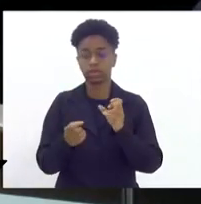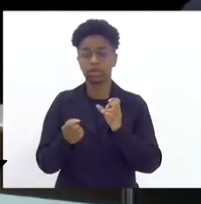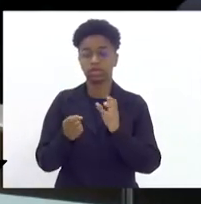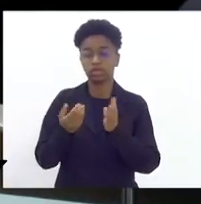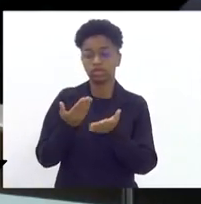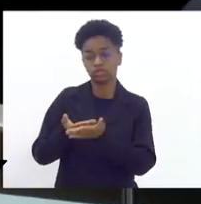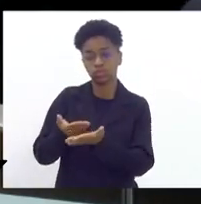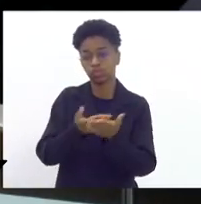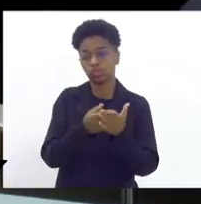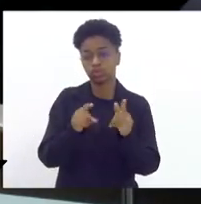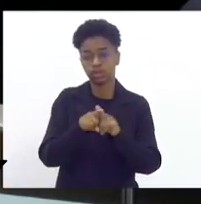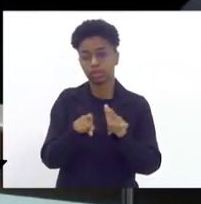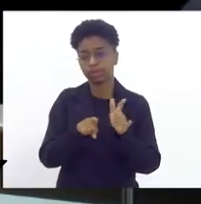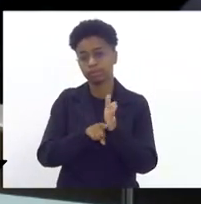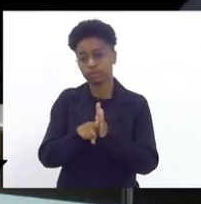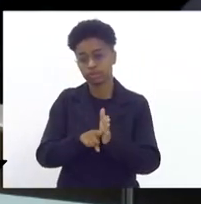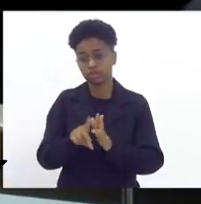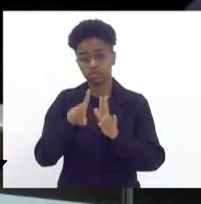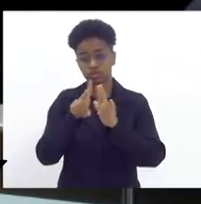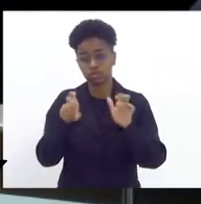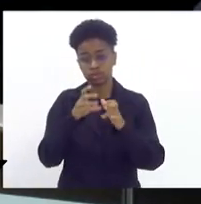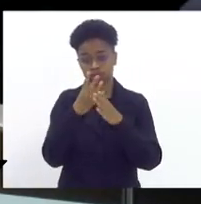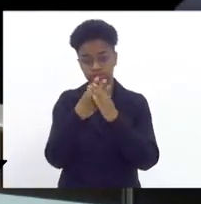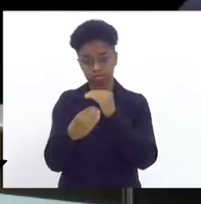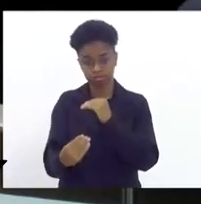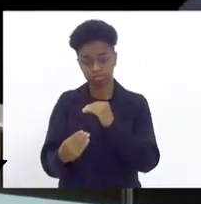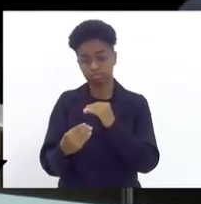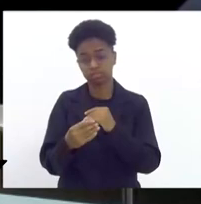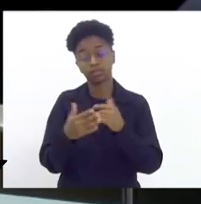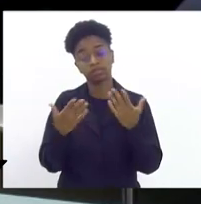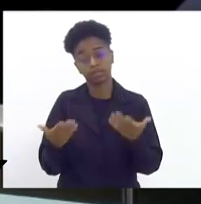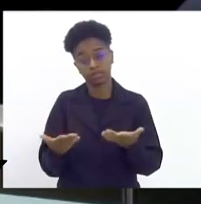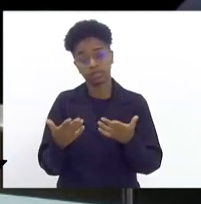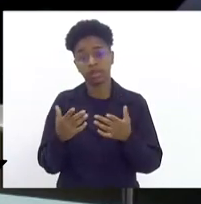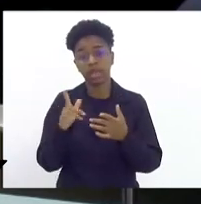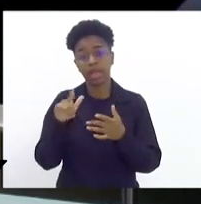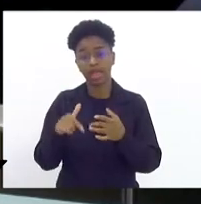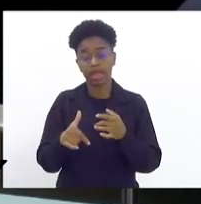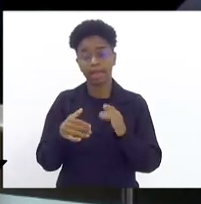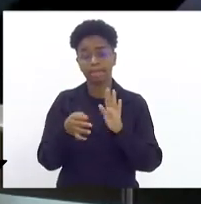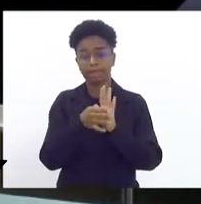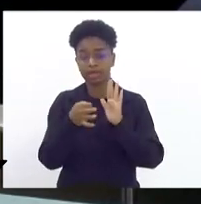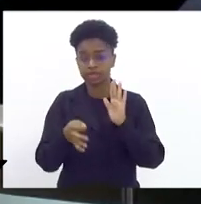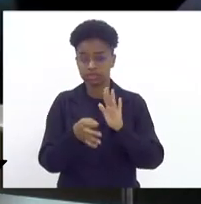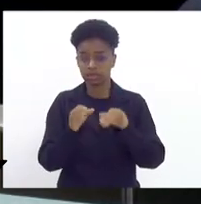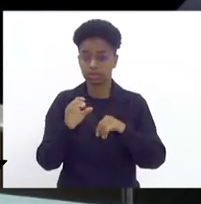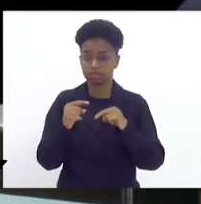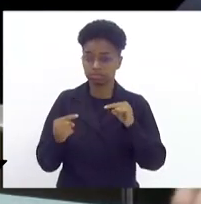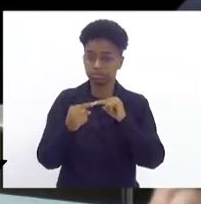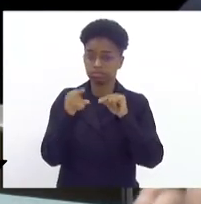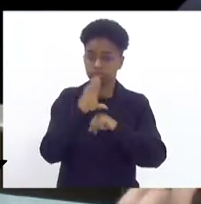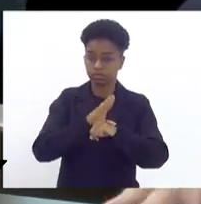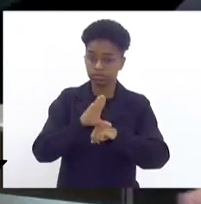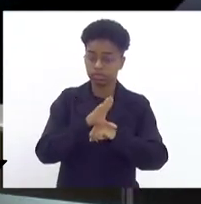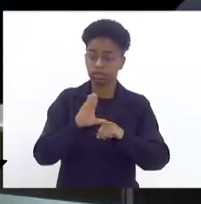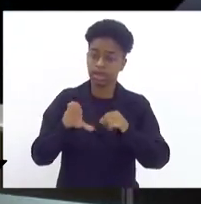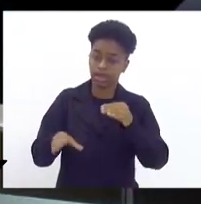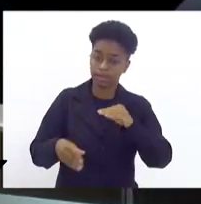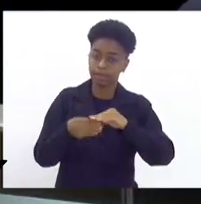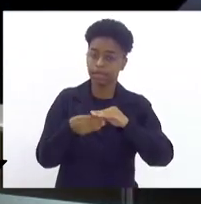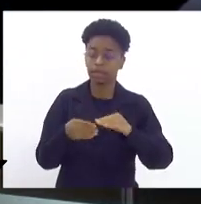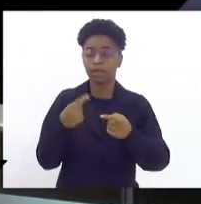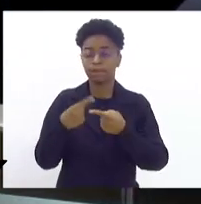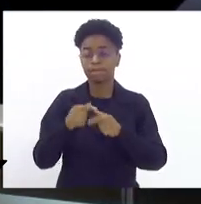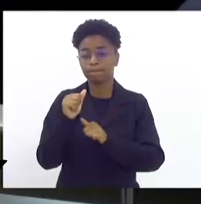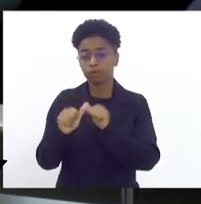sobre desaparecimento. Seria parecer, então, pela constitucionalidade com emenda, modificando a lei existente,